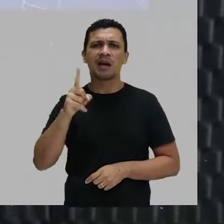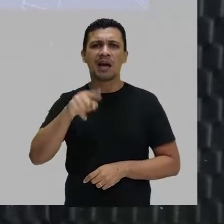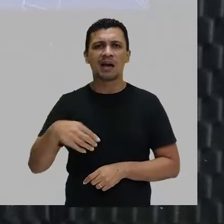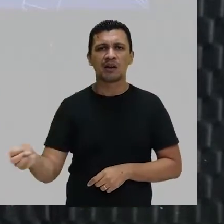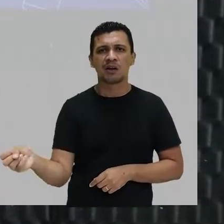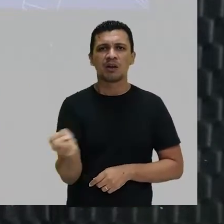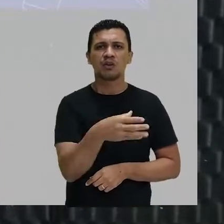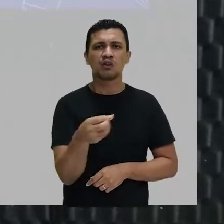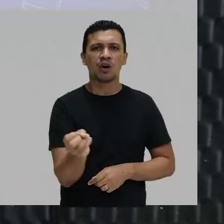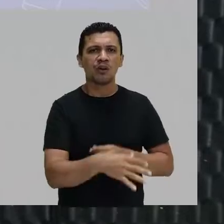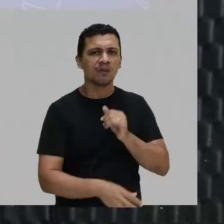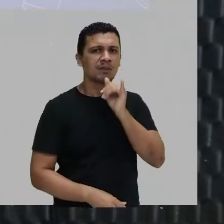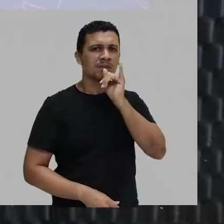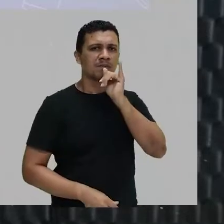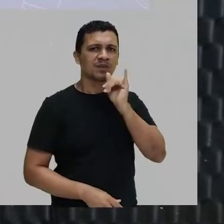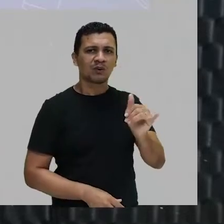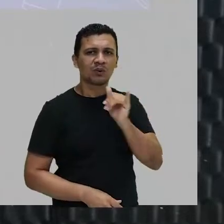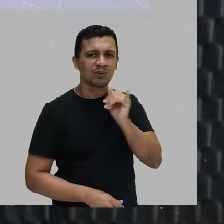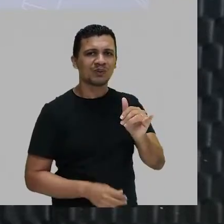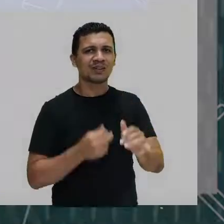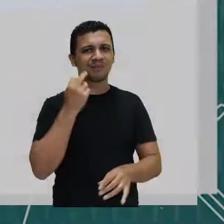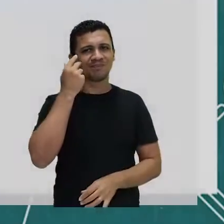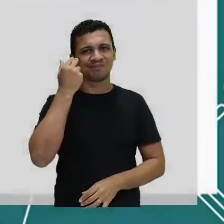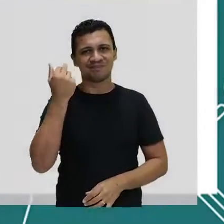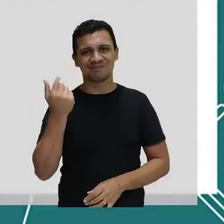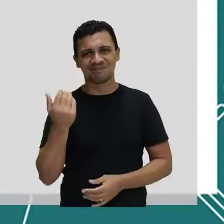contar histórias. E aí eu vou mostrar algumas outras